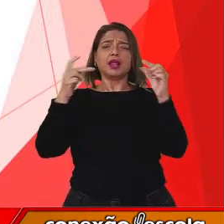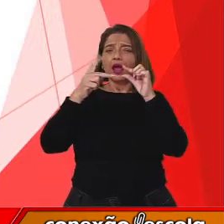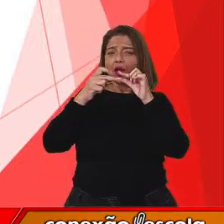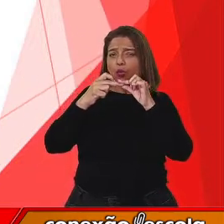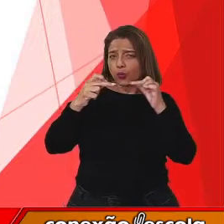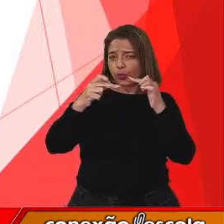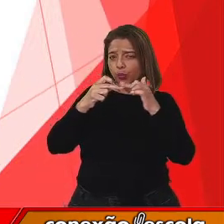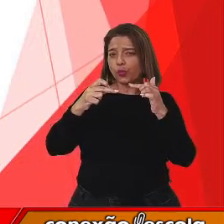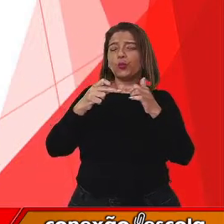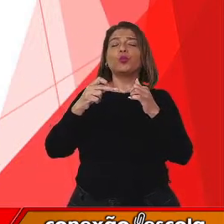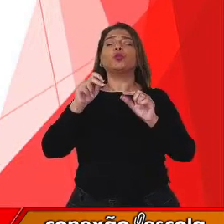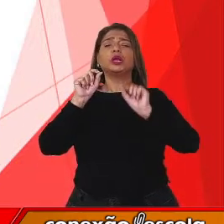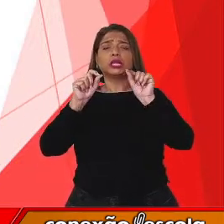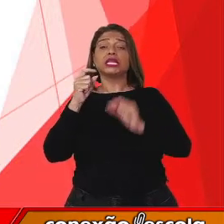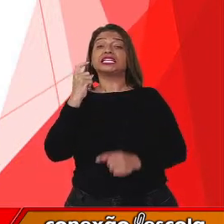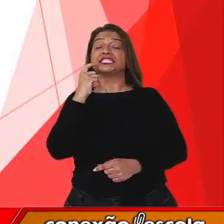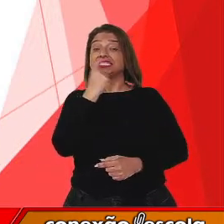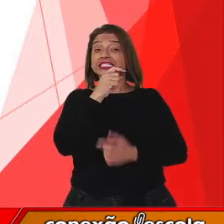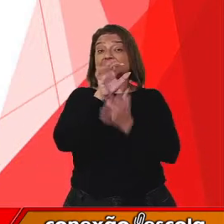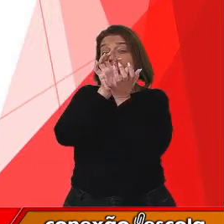as unhas, né?